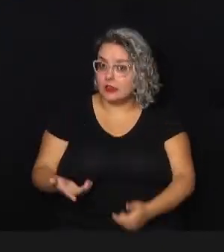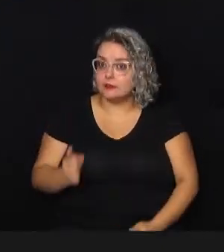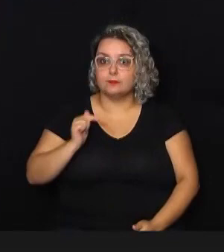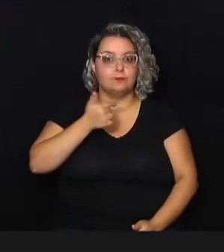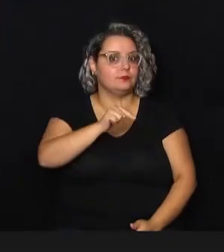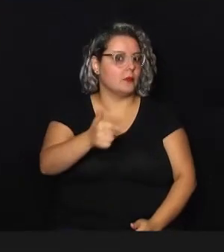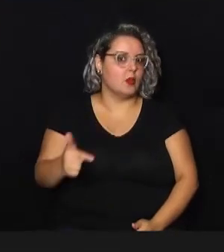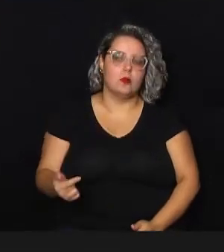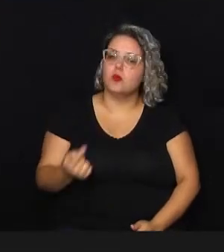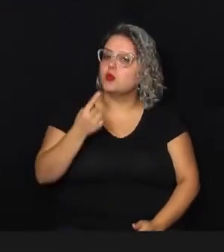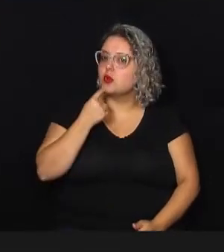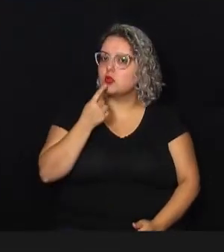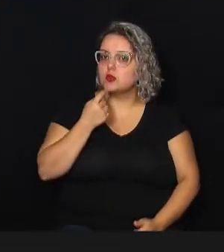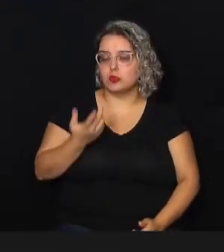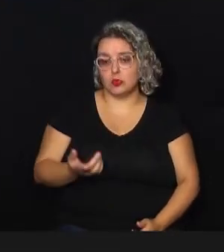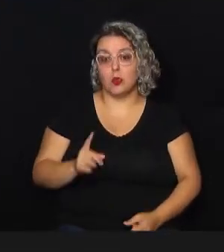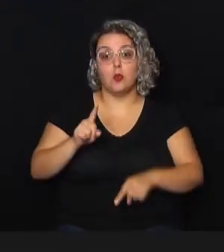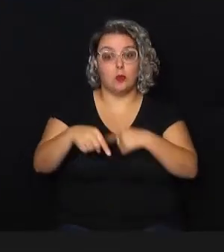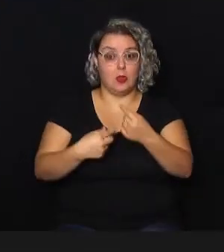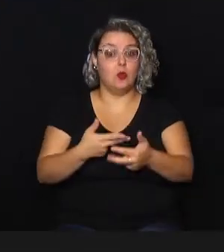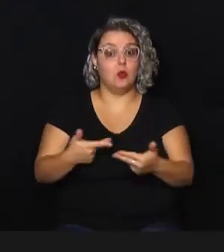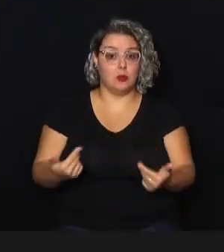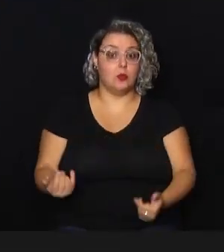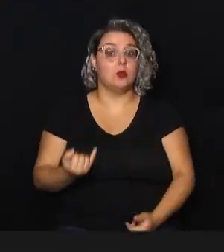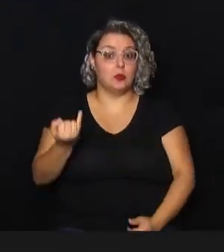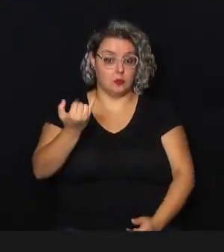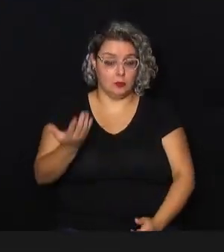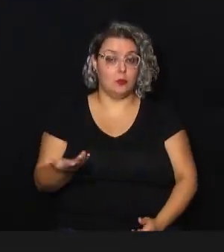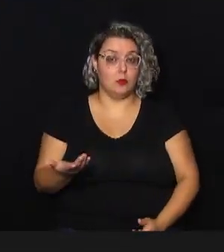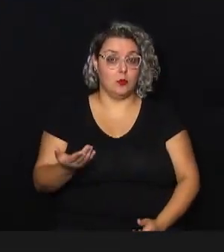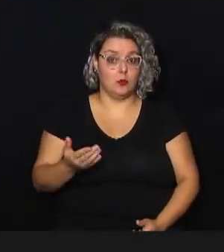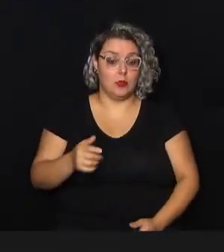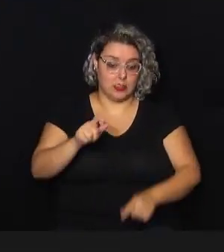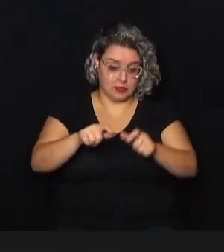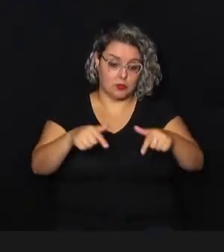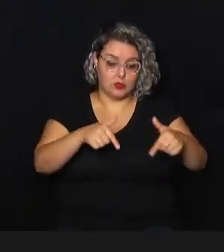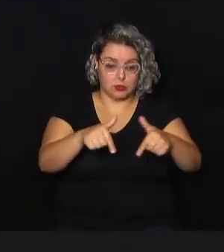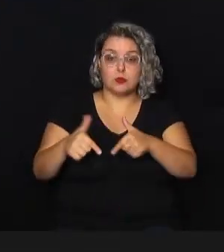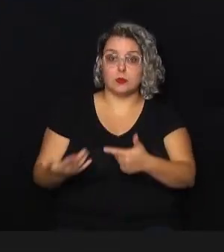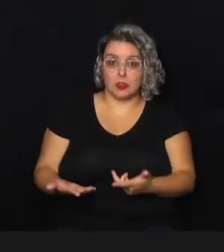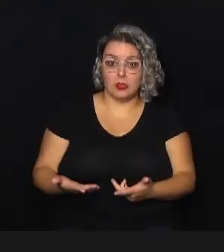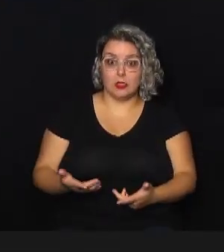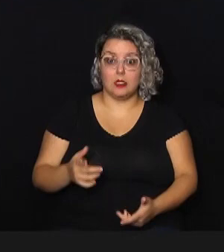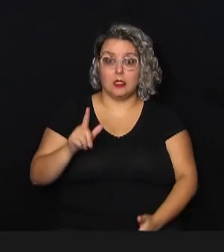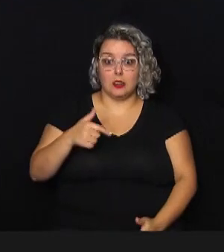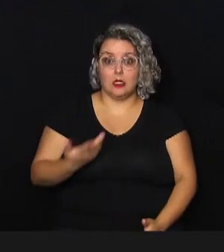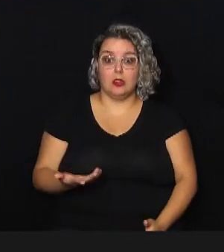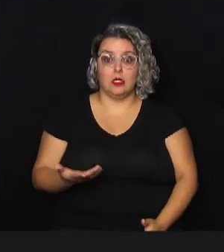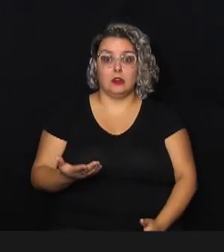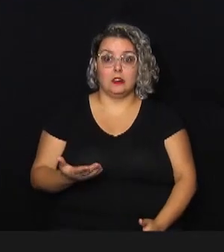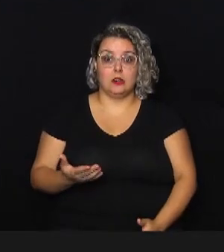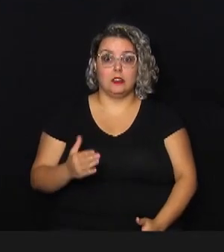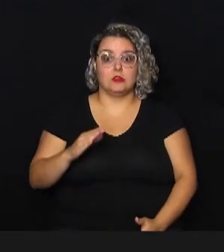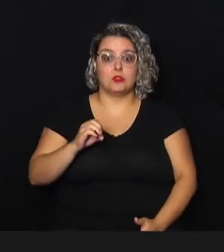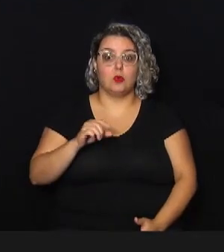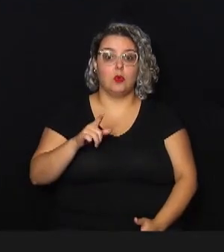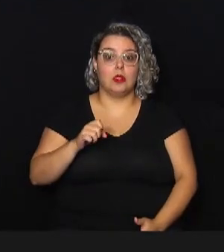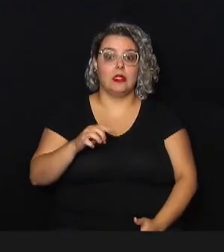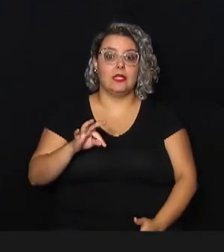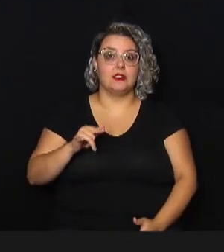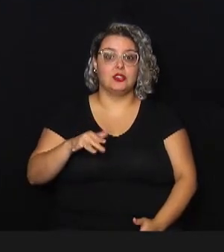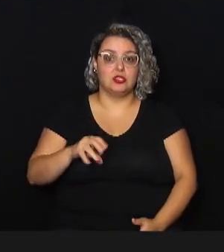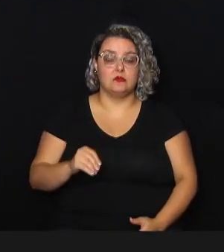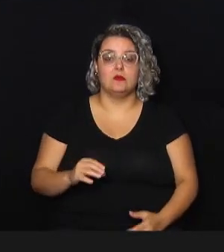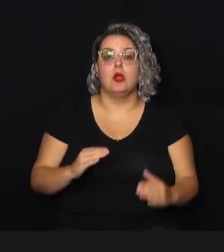um feriado. Outro ponto importante também para o trabalhador é a questão das normas coletivas da categoria, os acordos e as